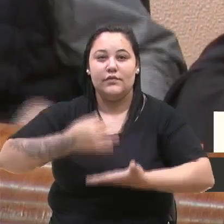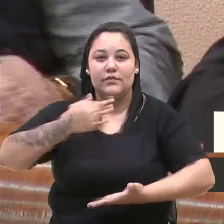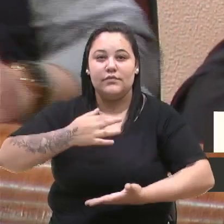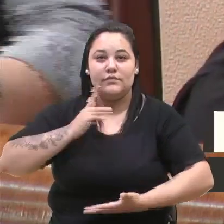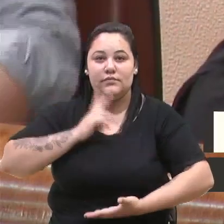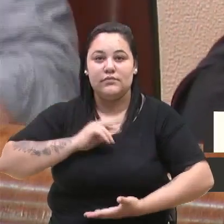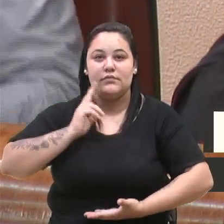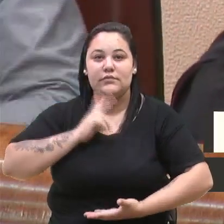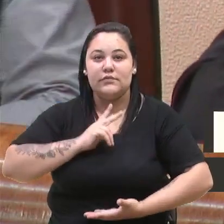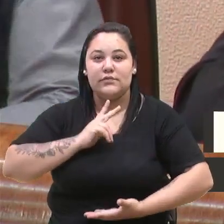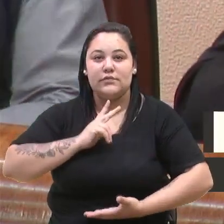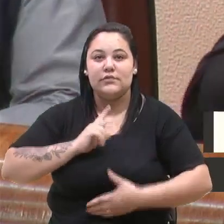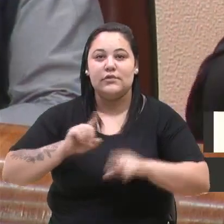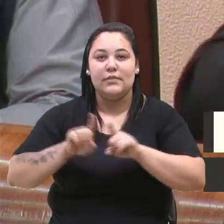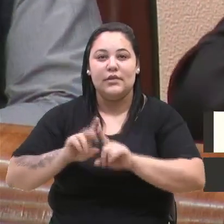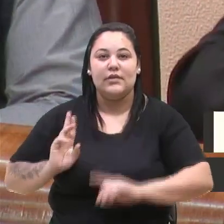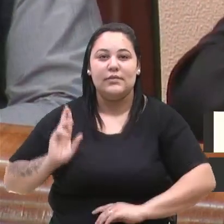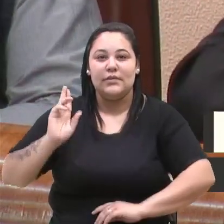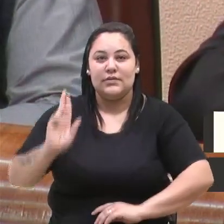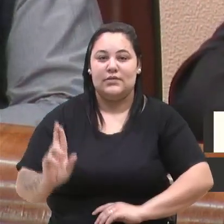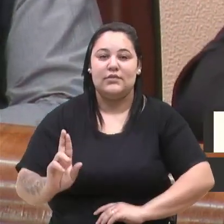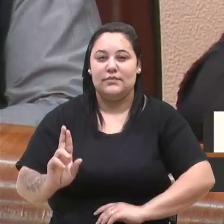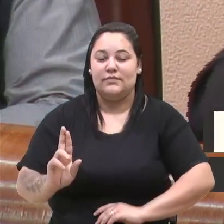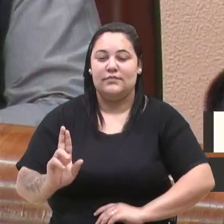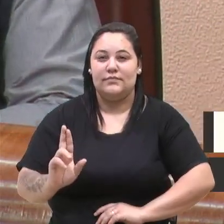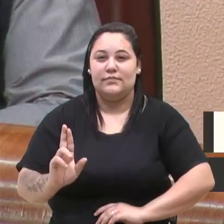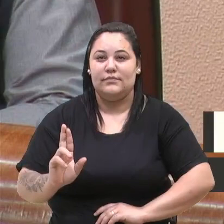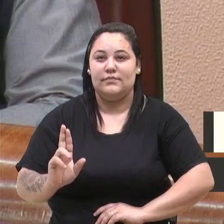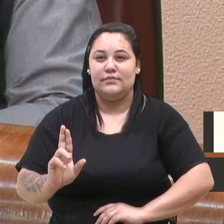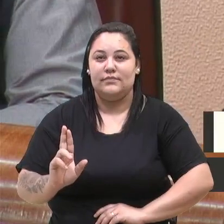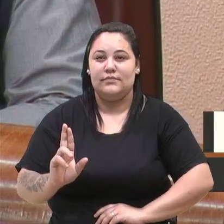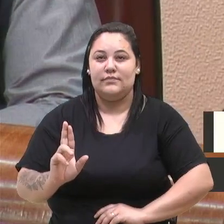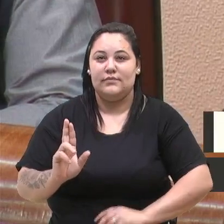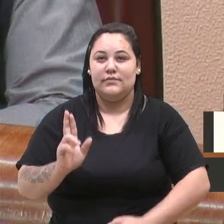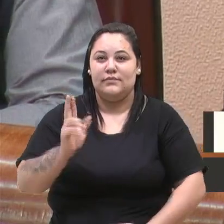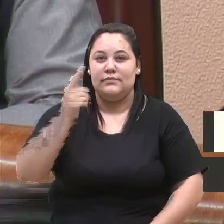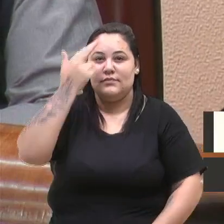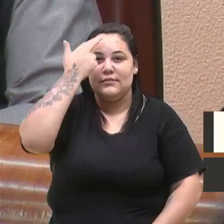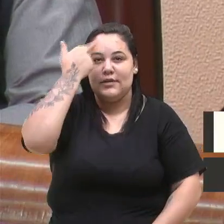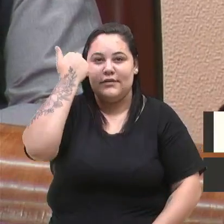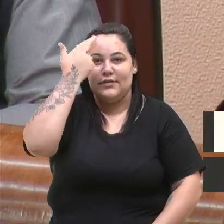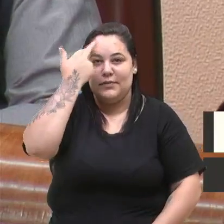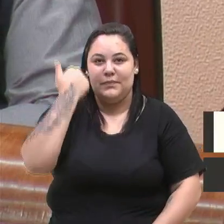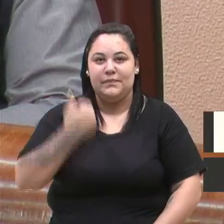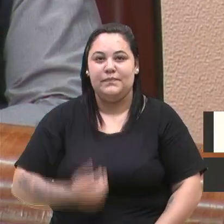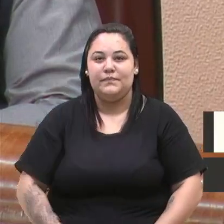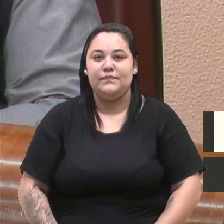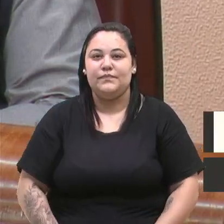Oliveira e em representação Rafael Bueno.